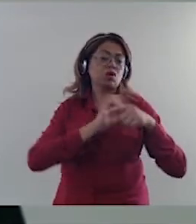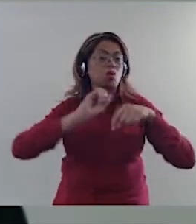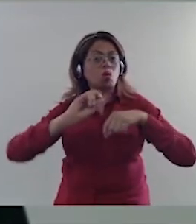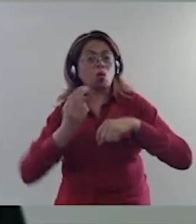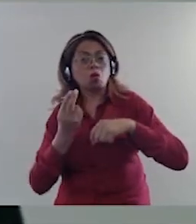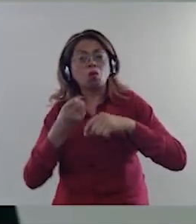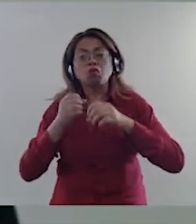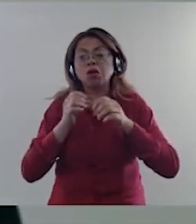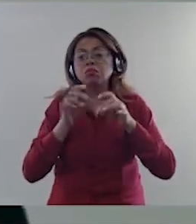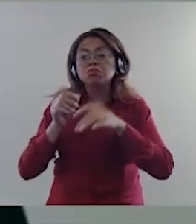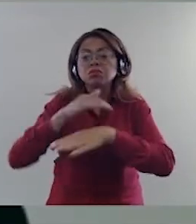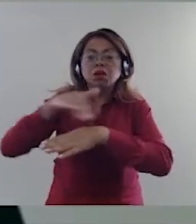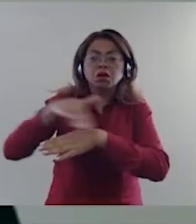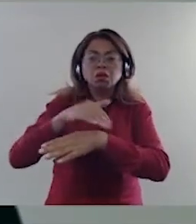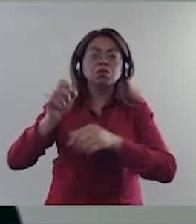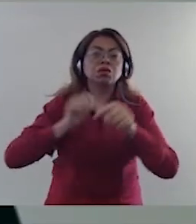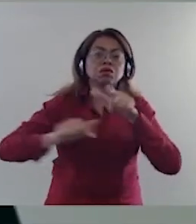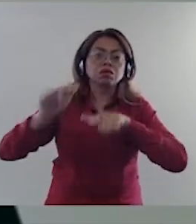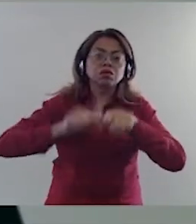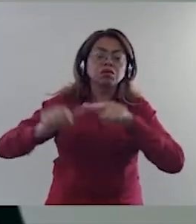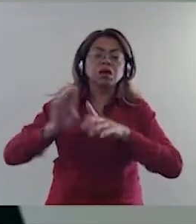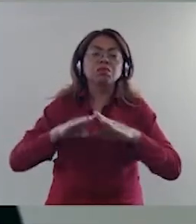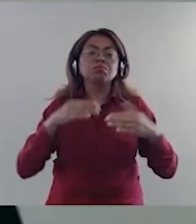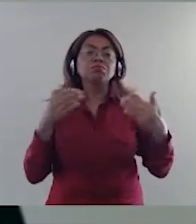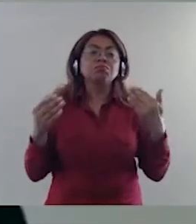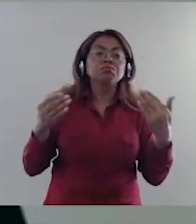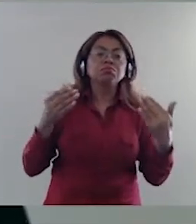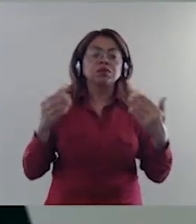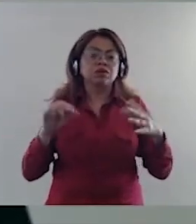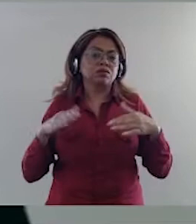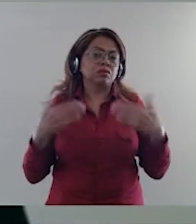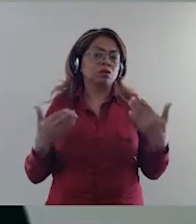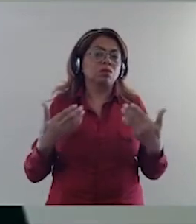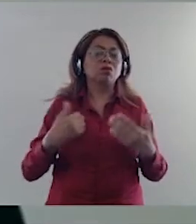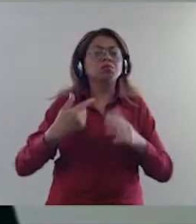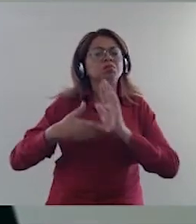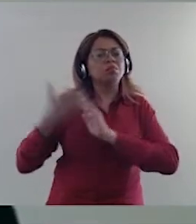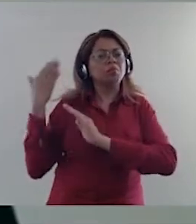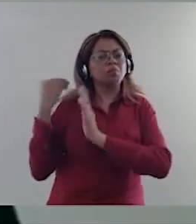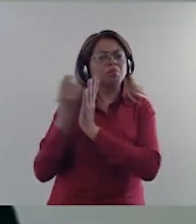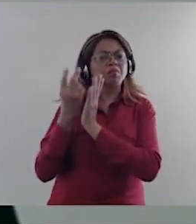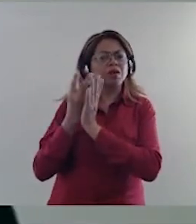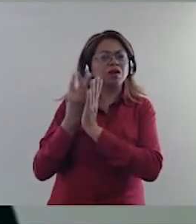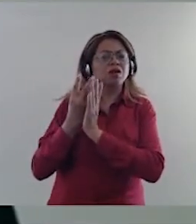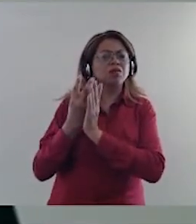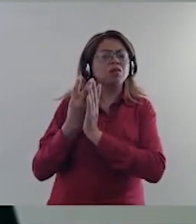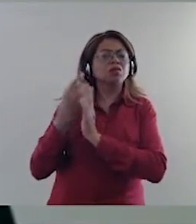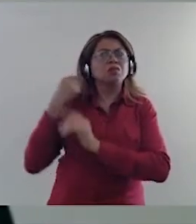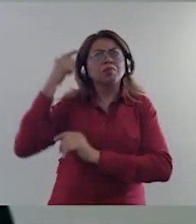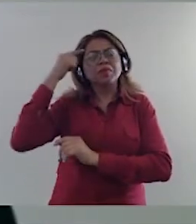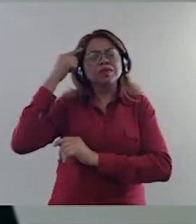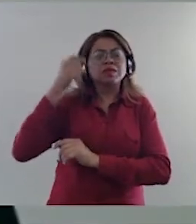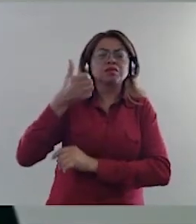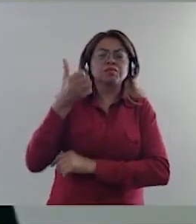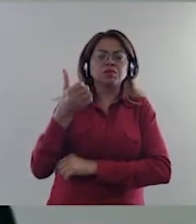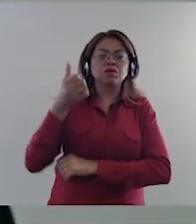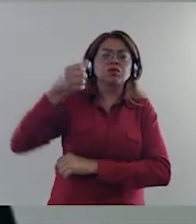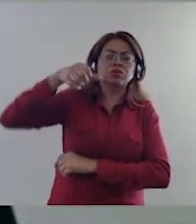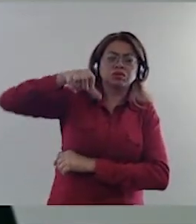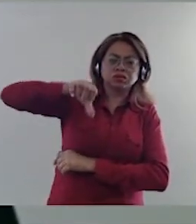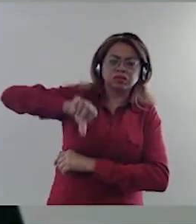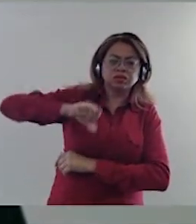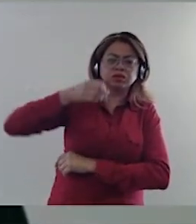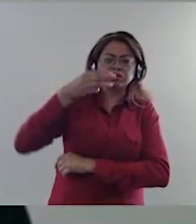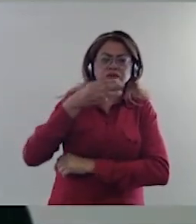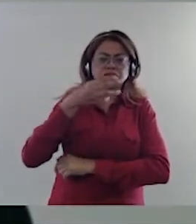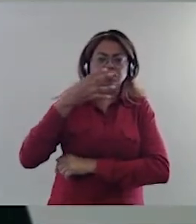dos Estados sociais de direito, e no Brasil, a partir de 1934, com a Constituição de